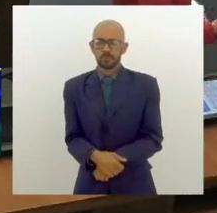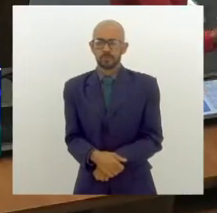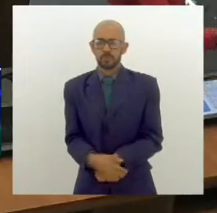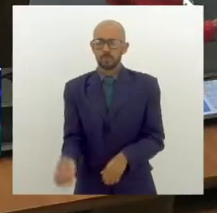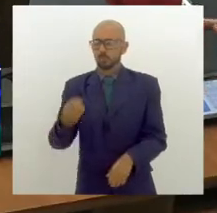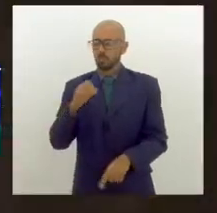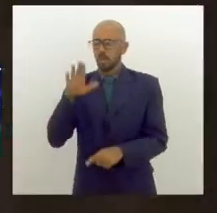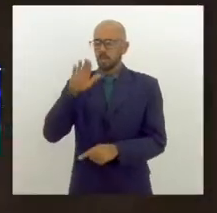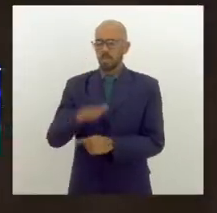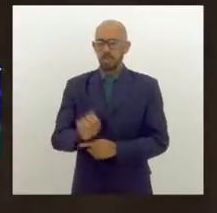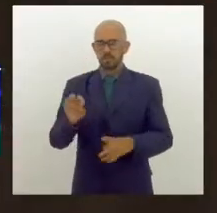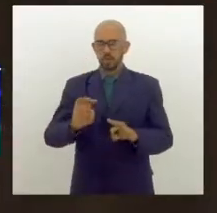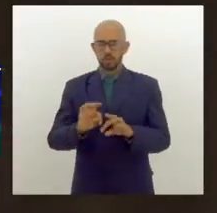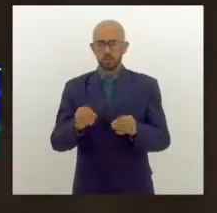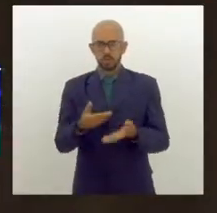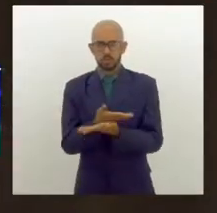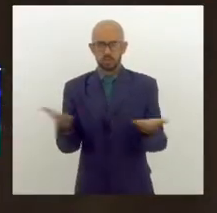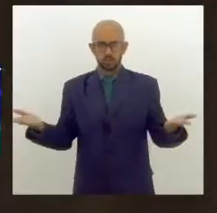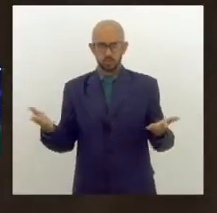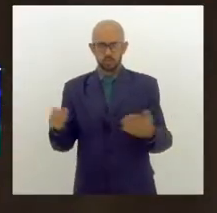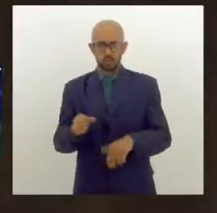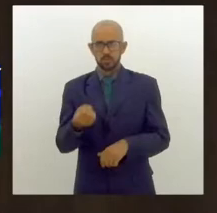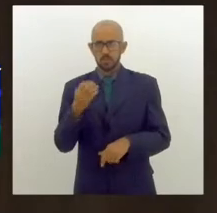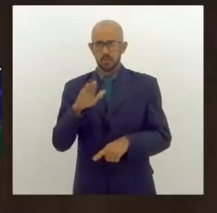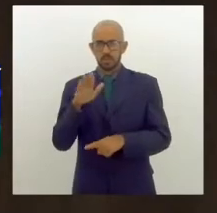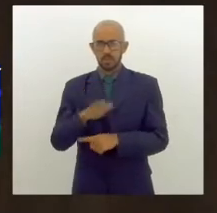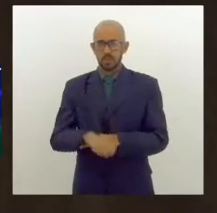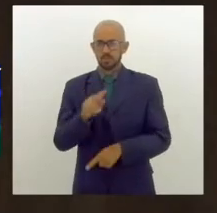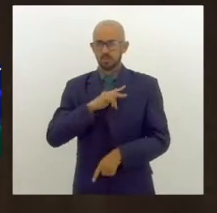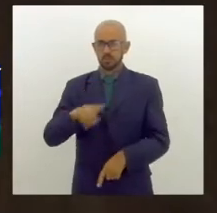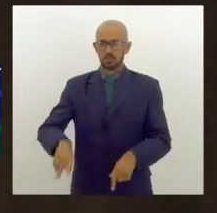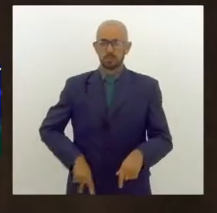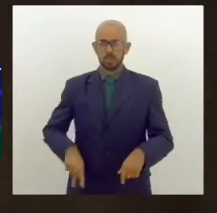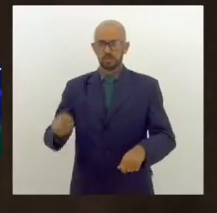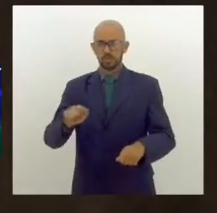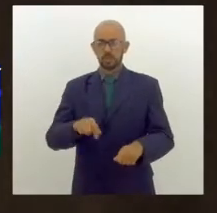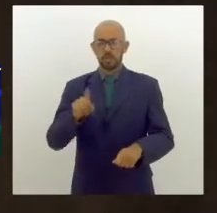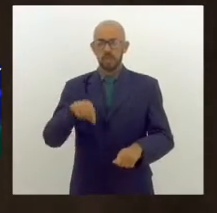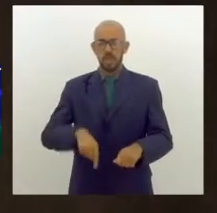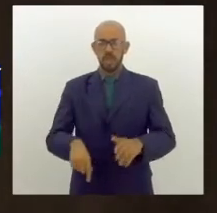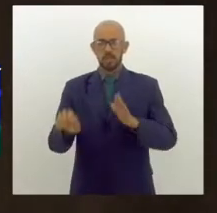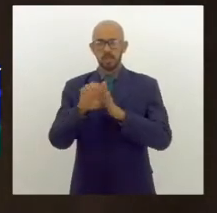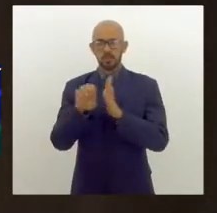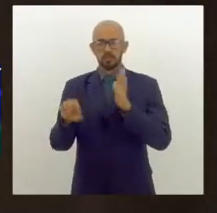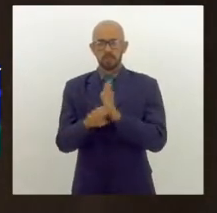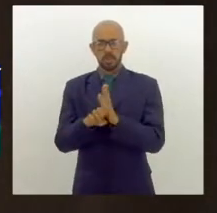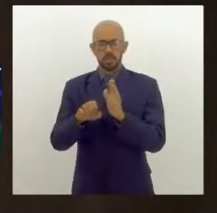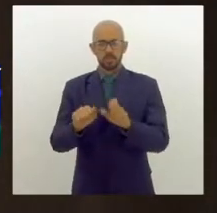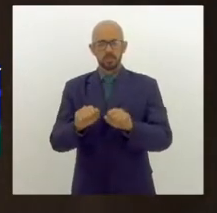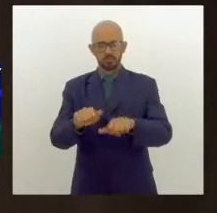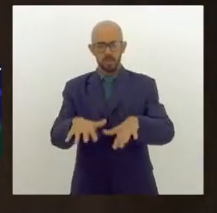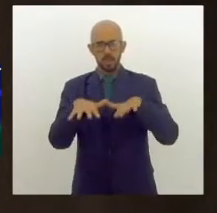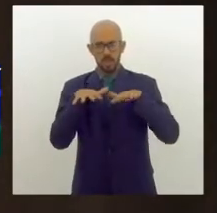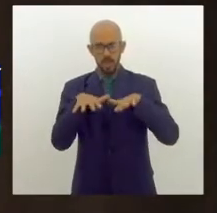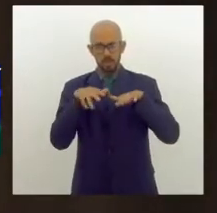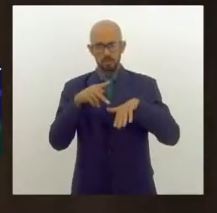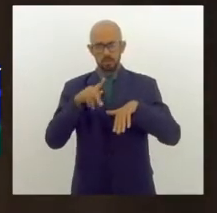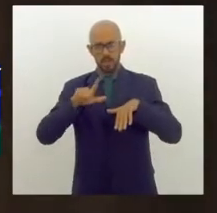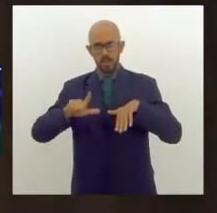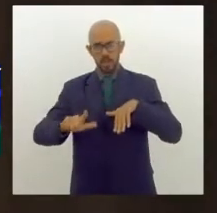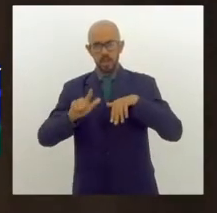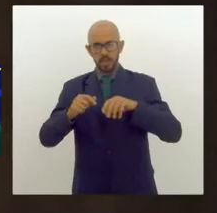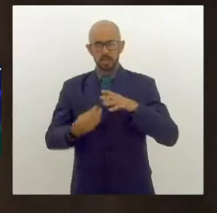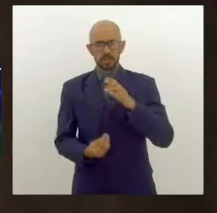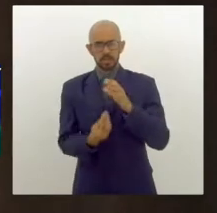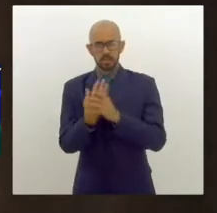Boa tarde a todos e todas. Boa tarde, presidente. Trata-se das emendas de plenário ao projeto de lei que institui